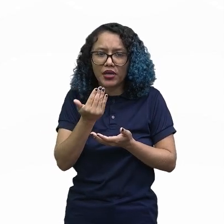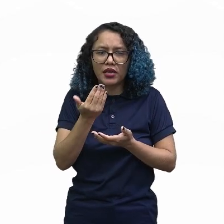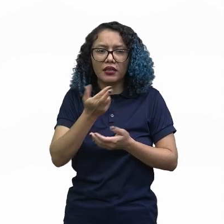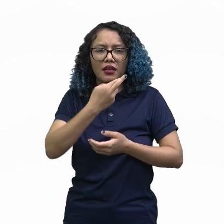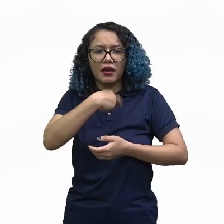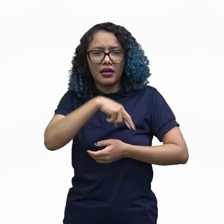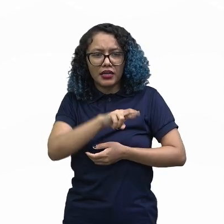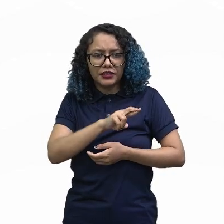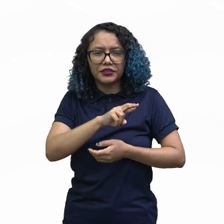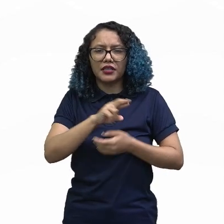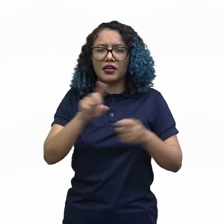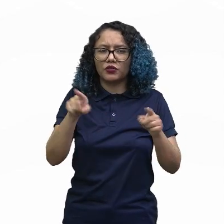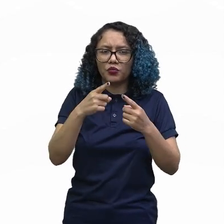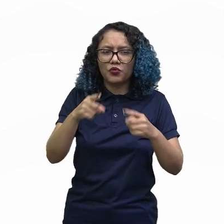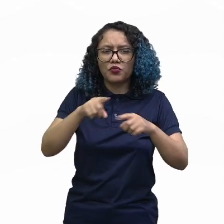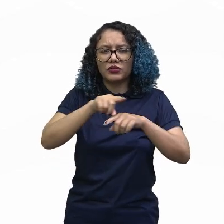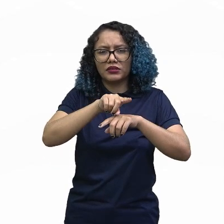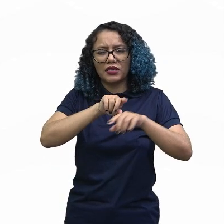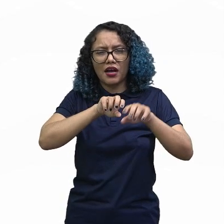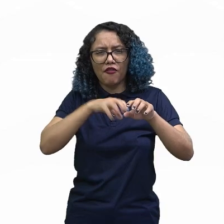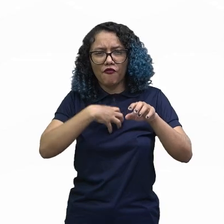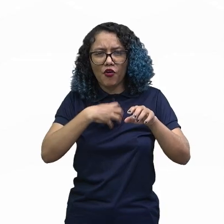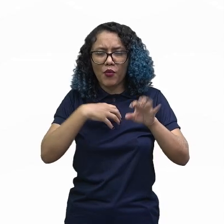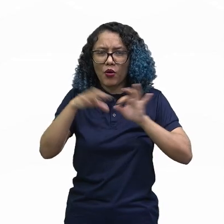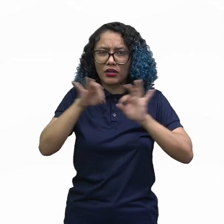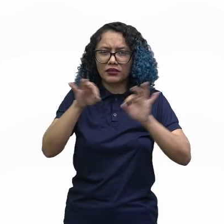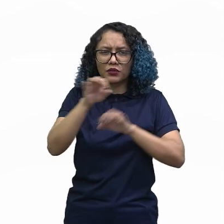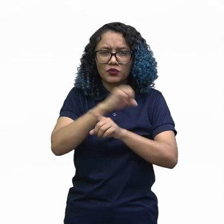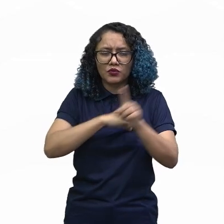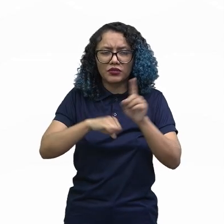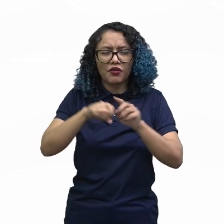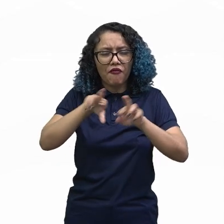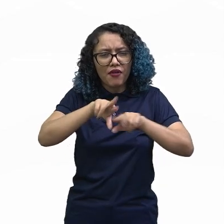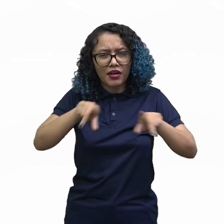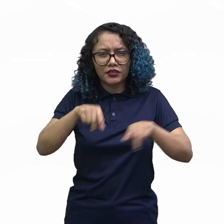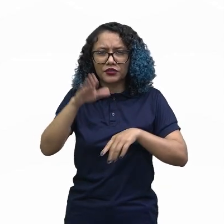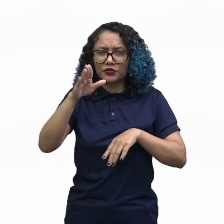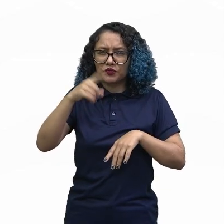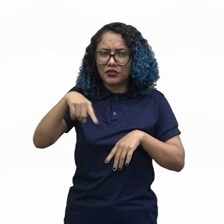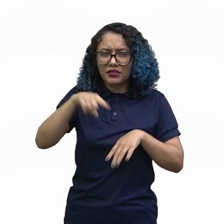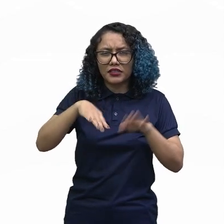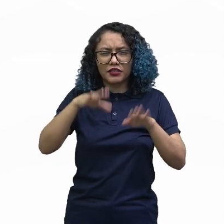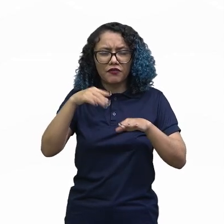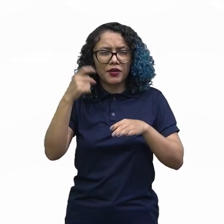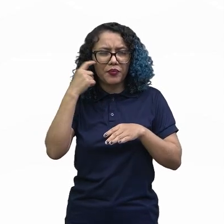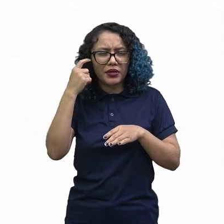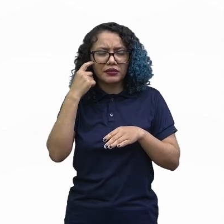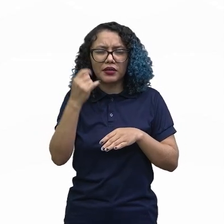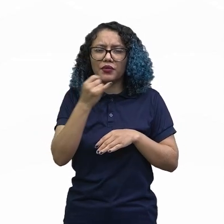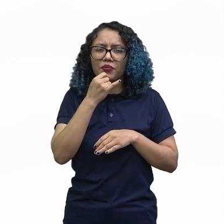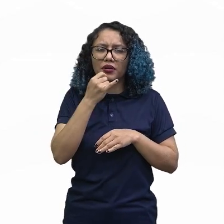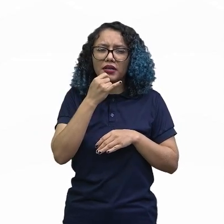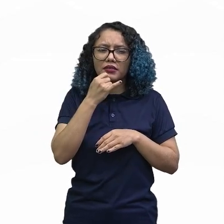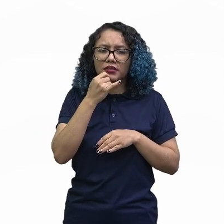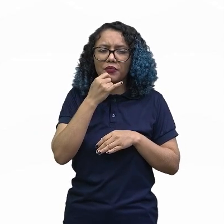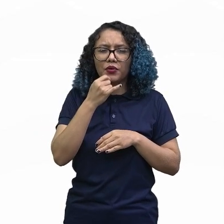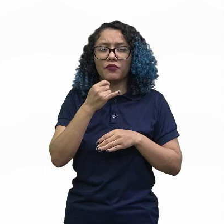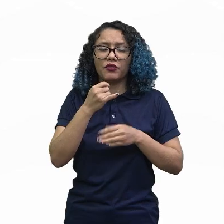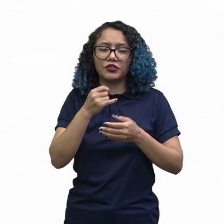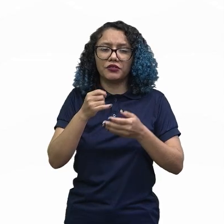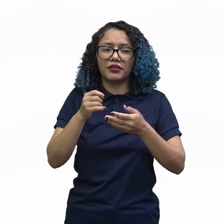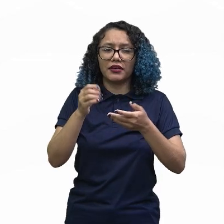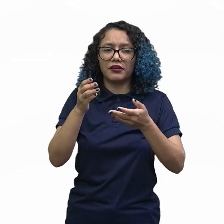de organização social. E você deve estar lembrando aí, né, qual é considerada, né, a maior